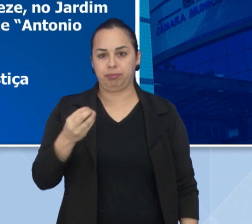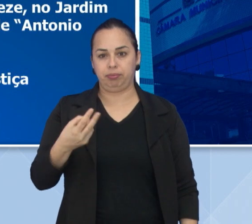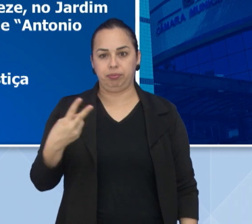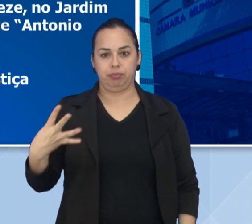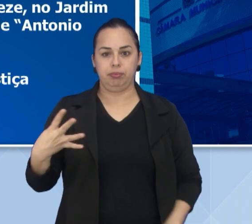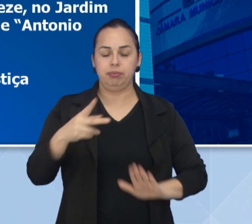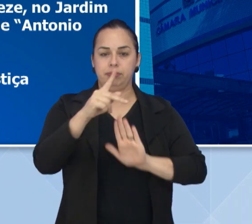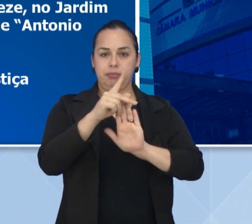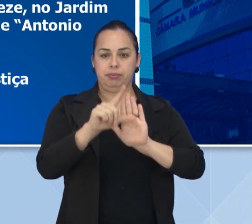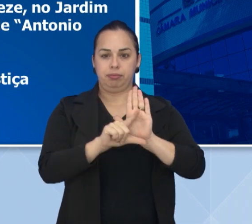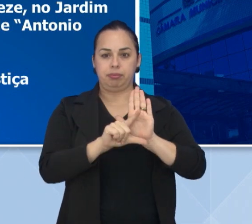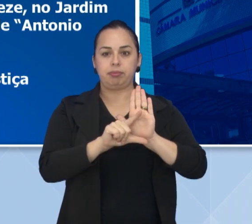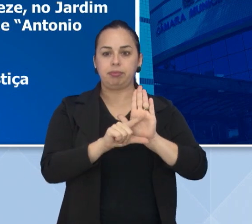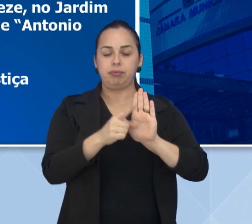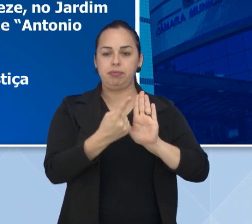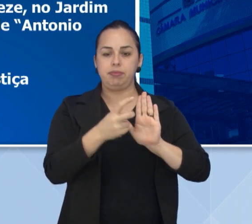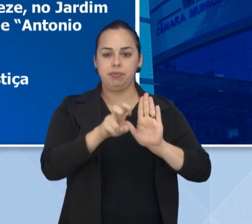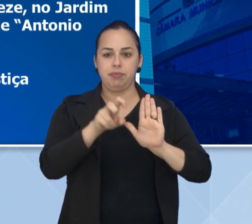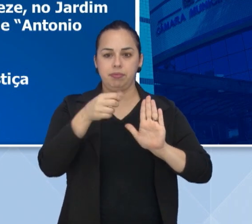6466/2024, projeto de lei número